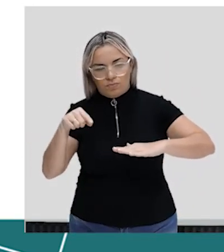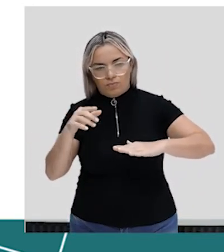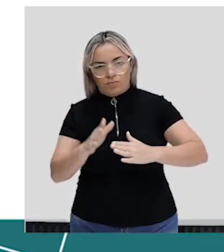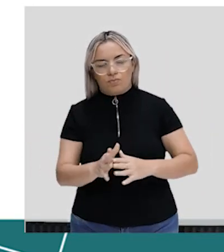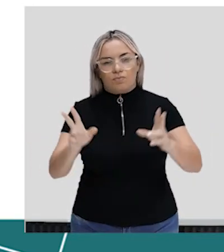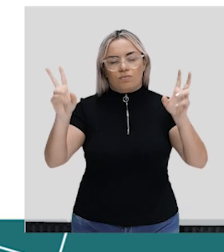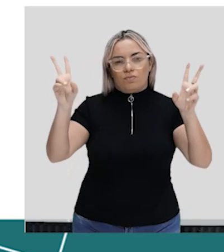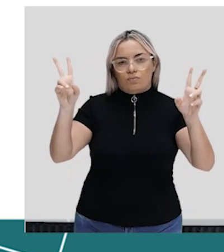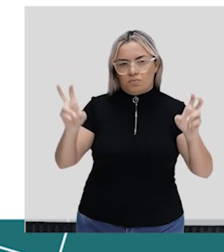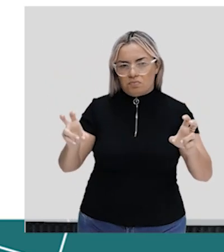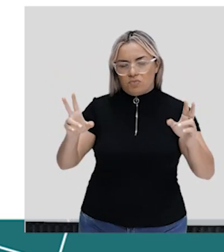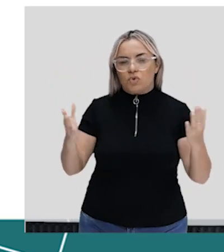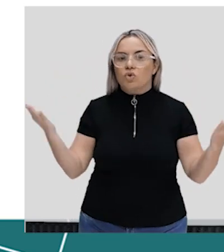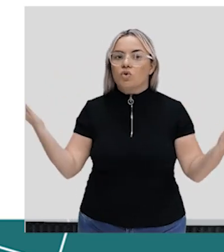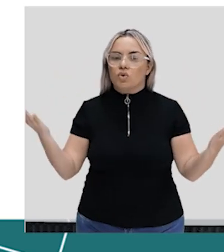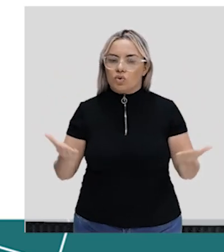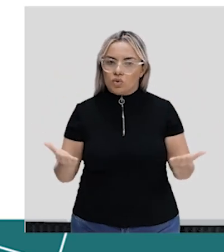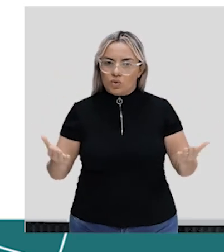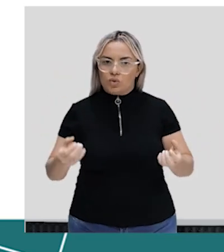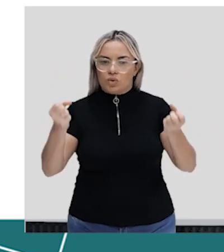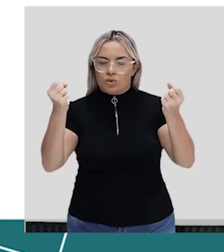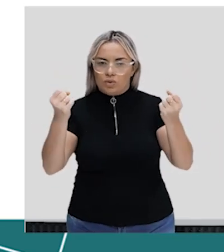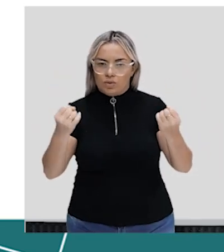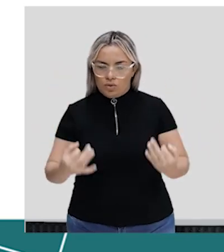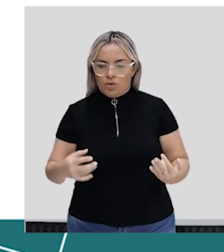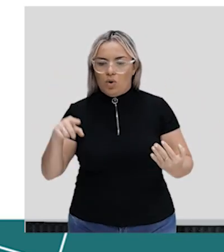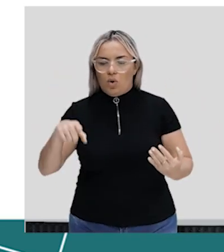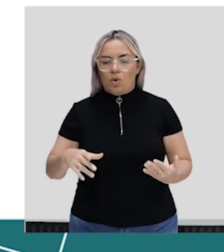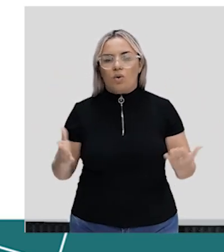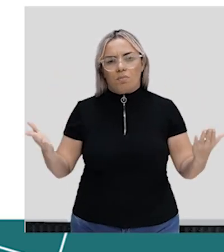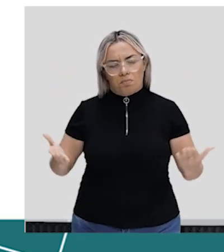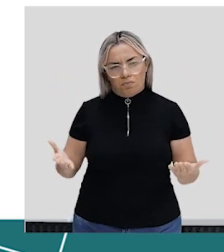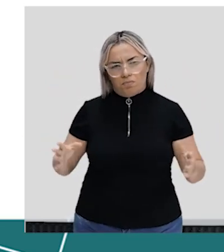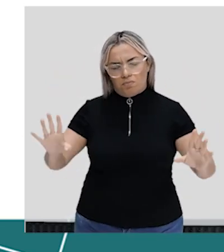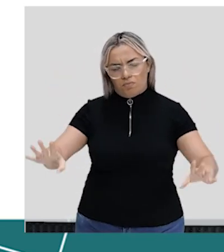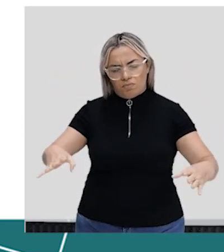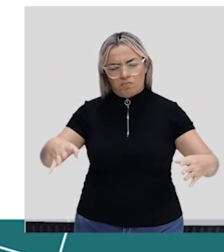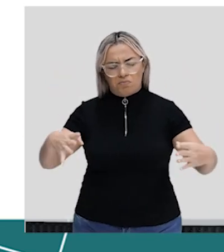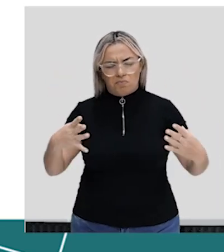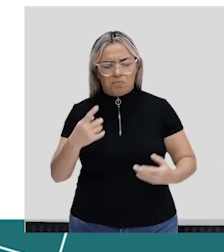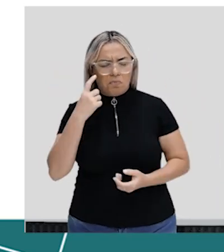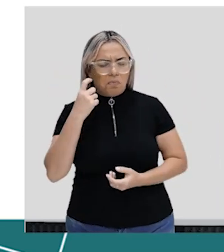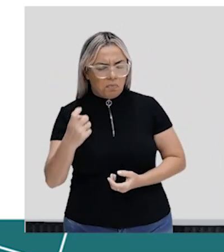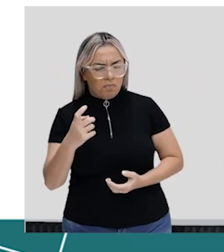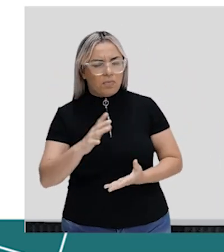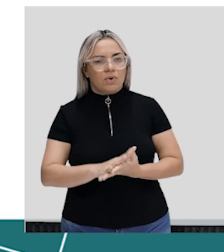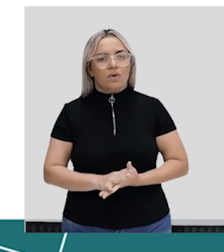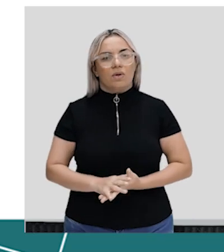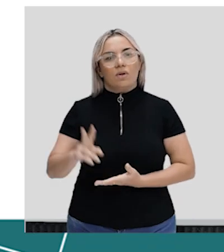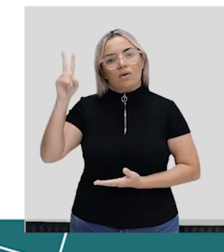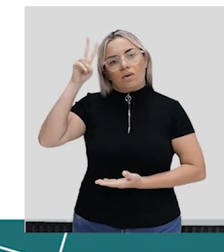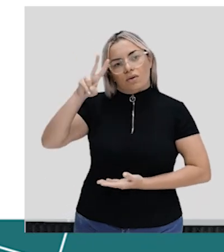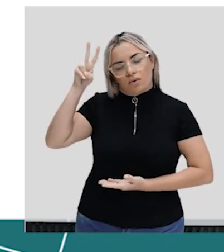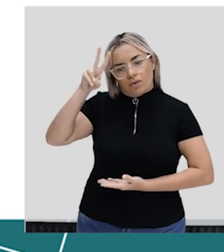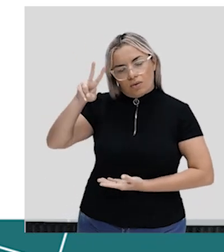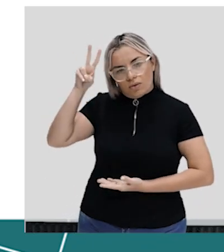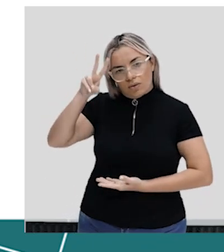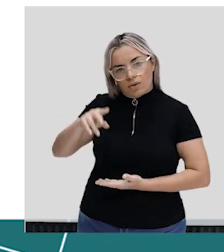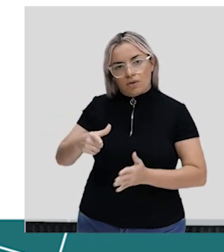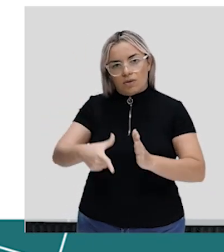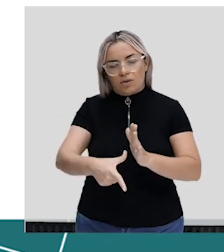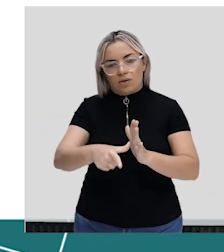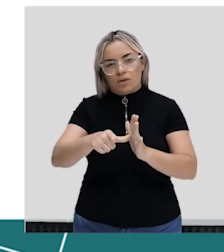as temáticas atuais, mais do que nunca, tá certo? Tu precisa estar muito atento a isso. Lembrando, antes de